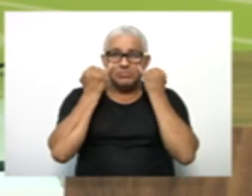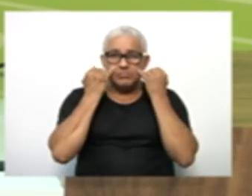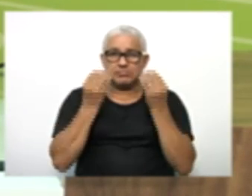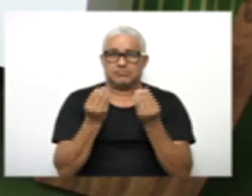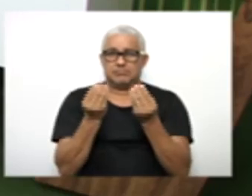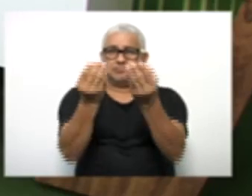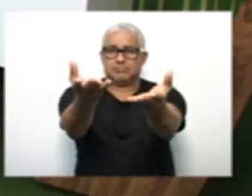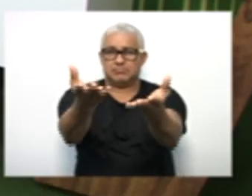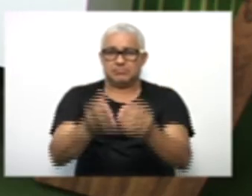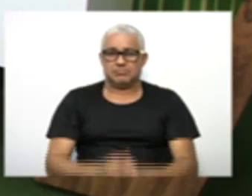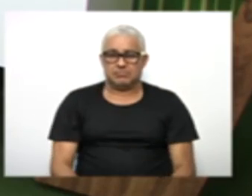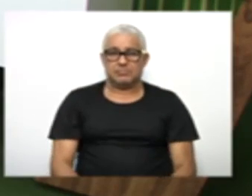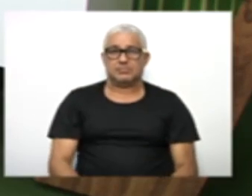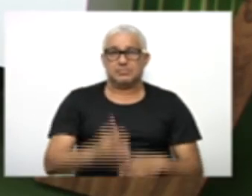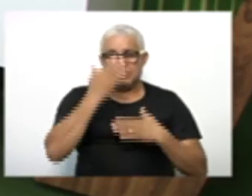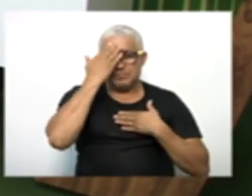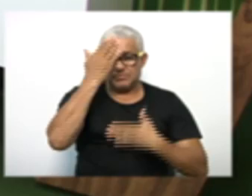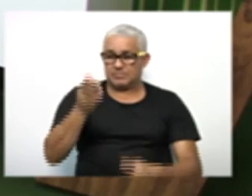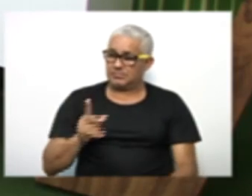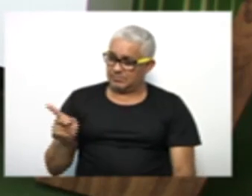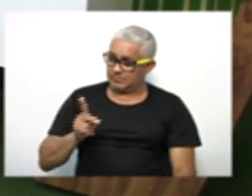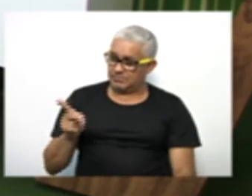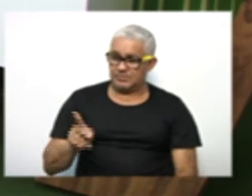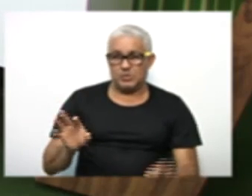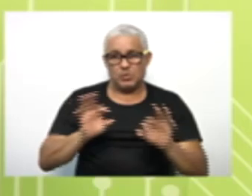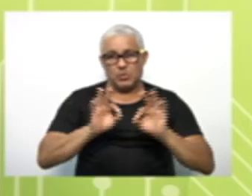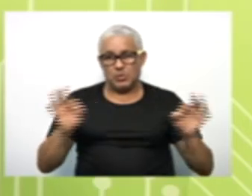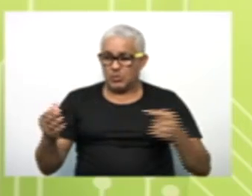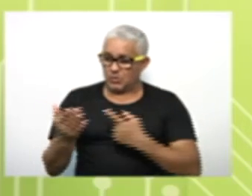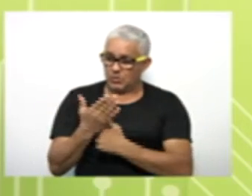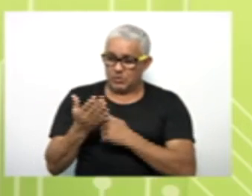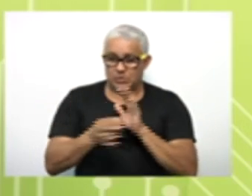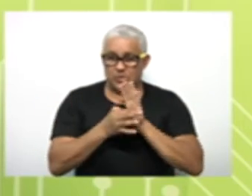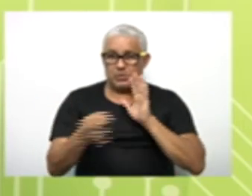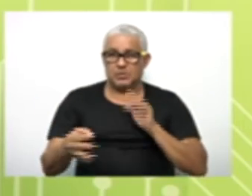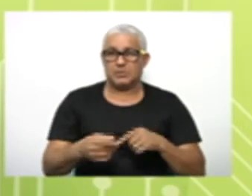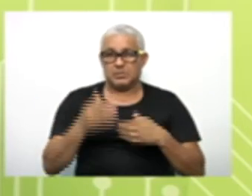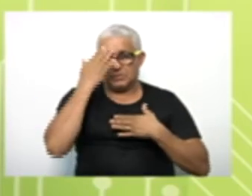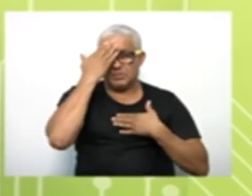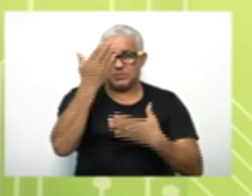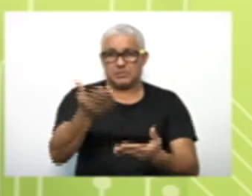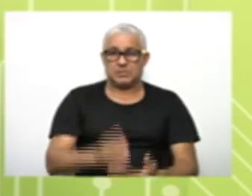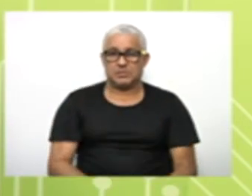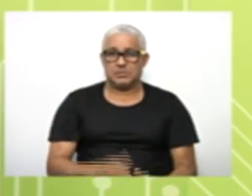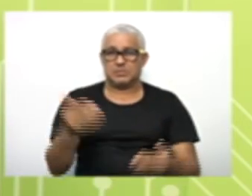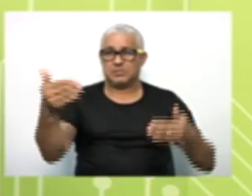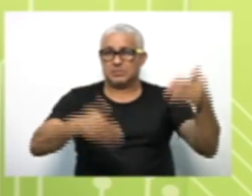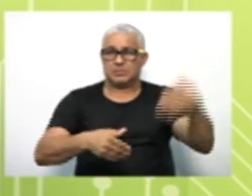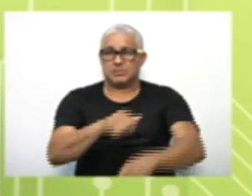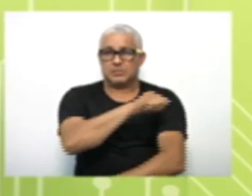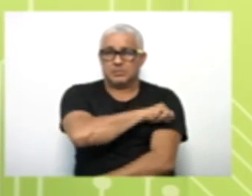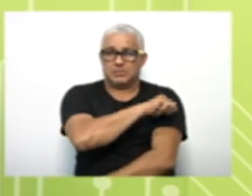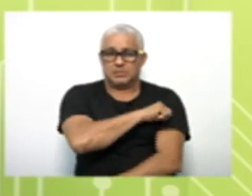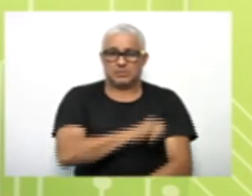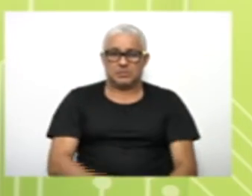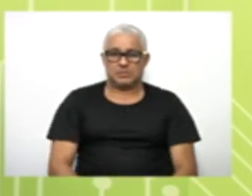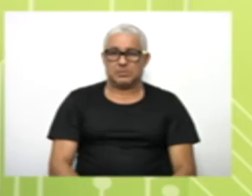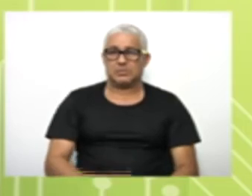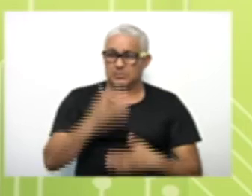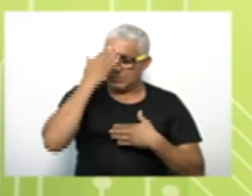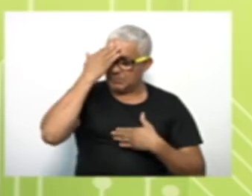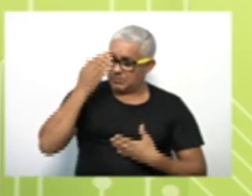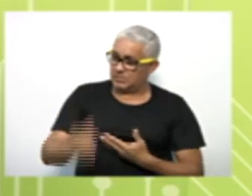possível. Obrigado, professor. Excelente contribuição. Agradeço a participação dos alunos, agradeço